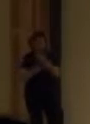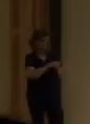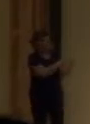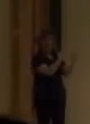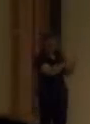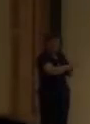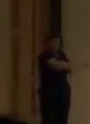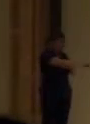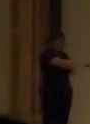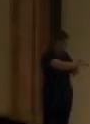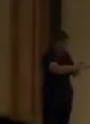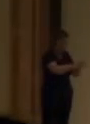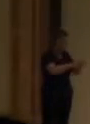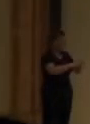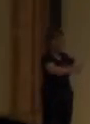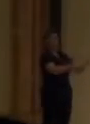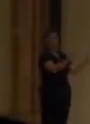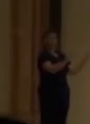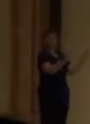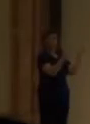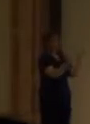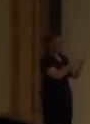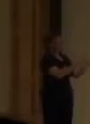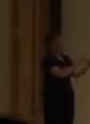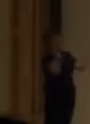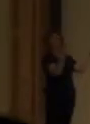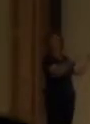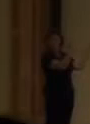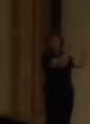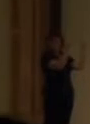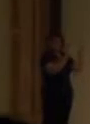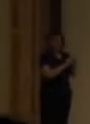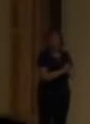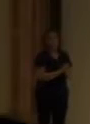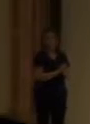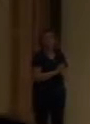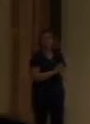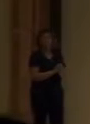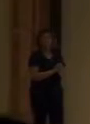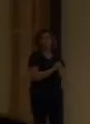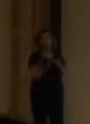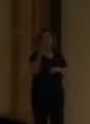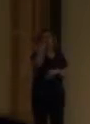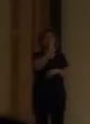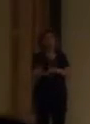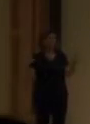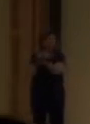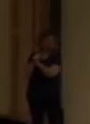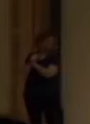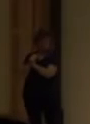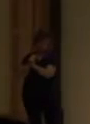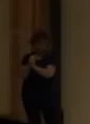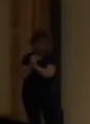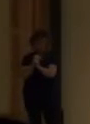total destruição do Brasil. Porque eles sairiam das fazendas e não quereriam mais do que a liberdade, o